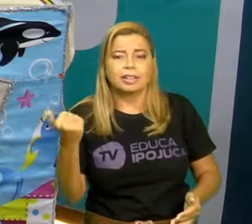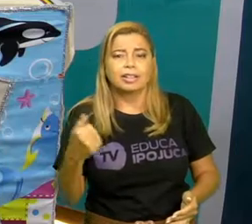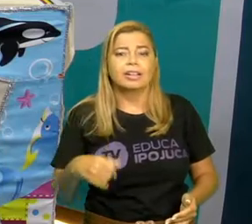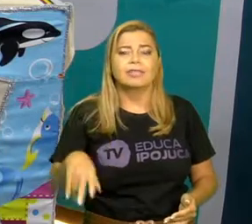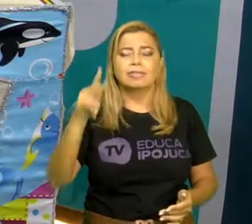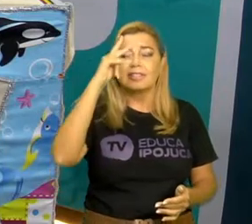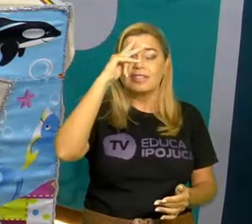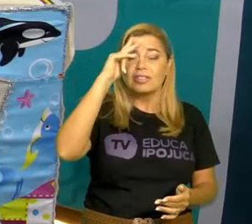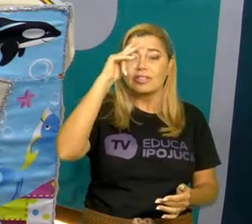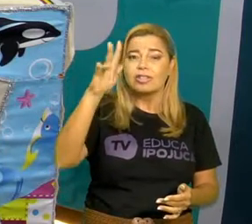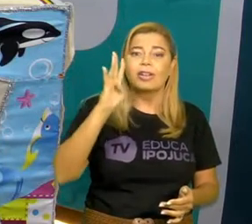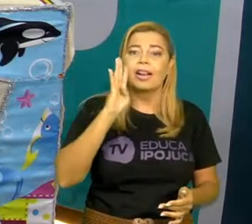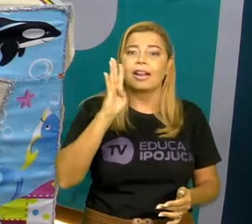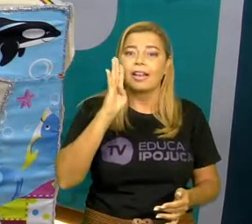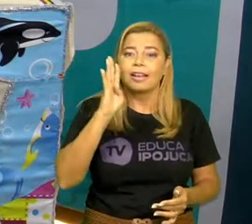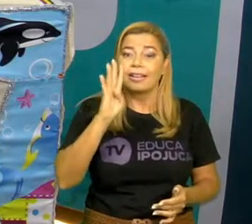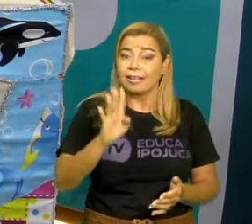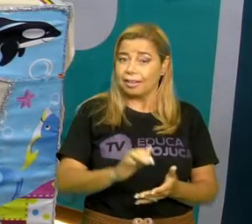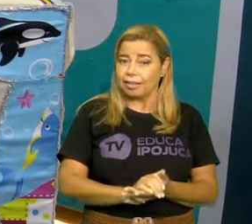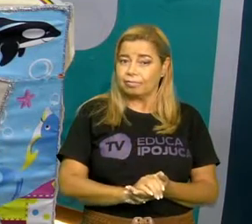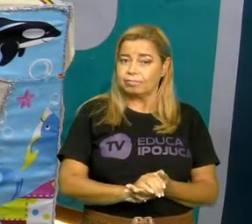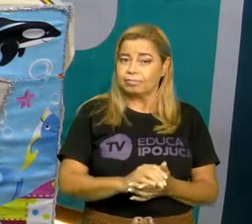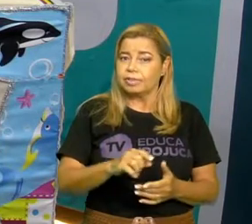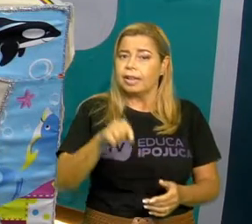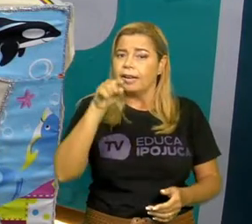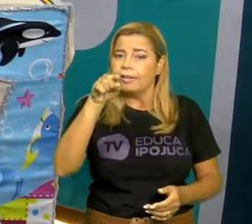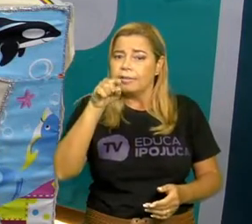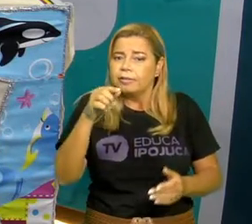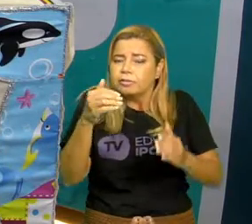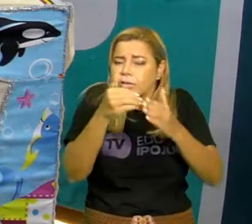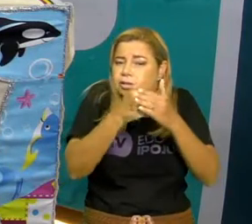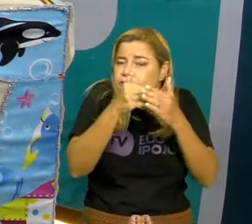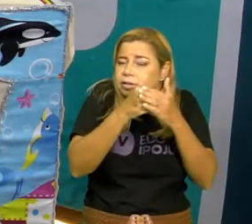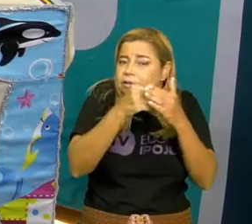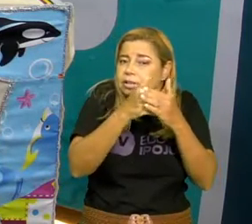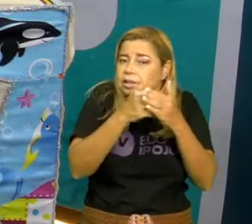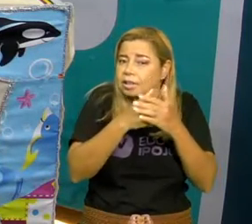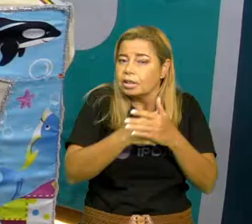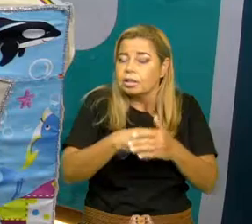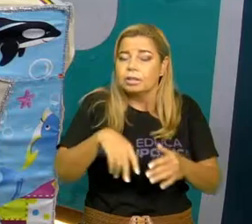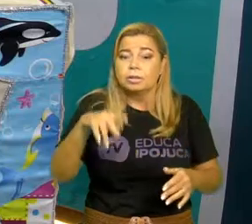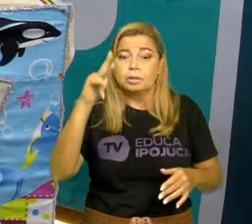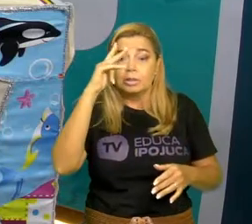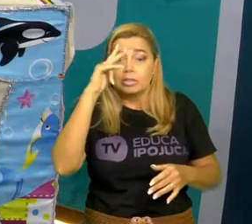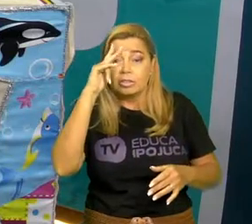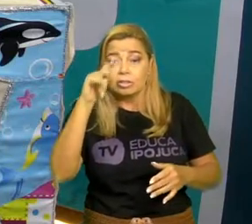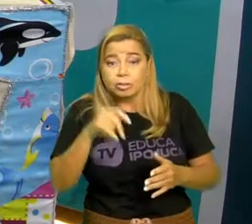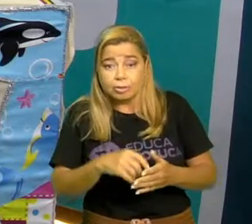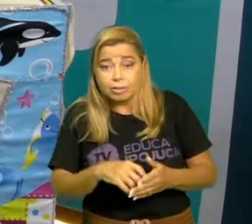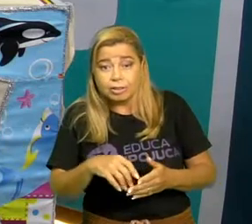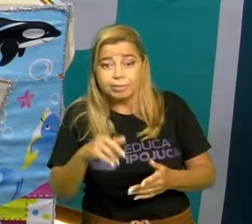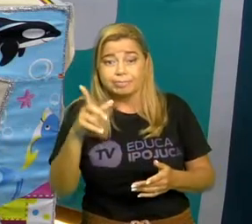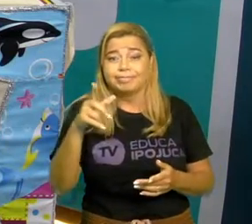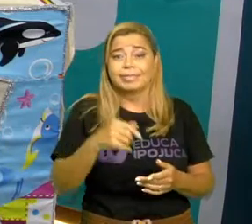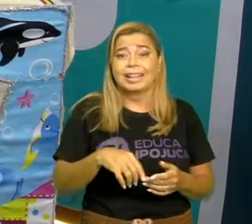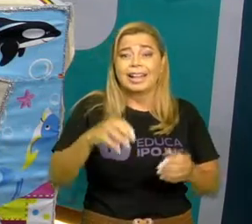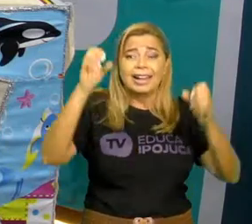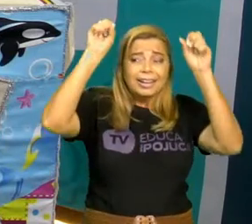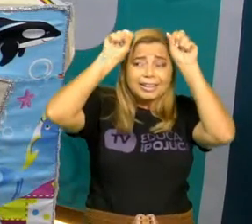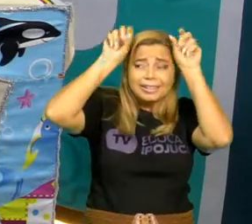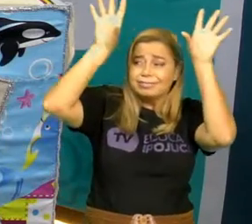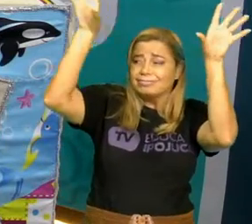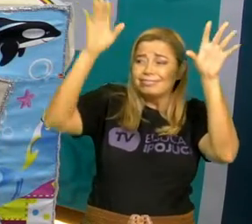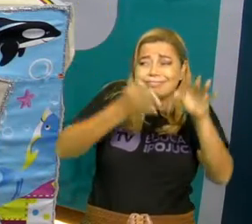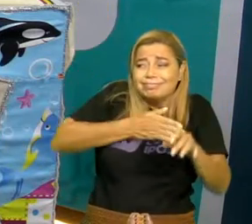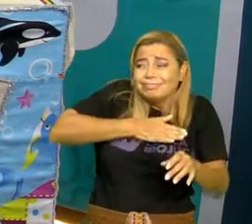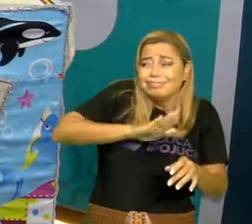Bem legal! Legal? Agora eu vou dizer um segredo a vocês, tá, criança? Nessa história tem algo que Leiturinha não gosta.